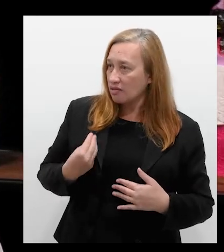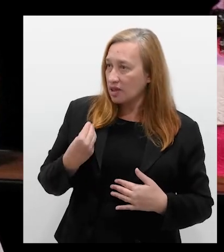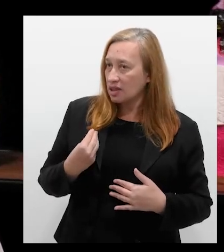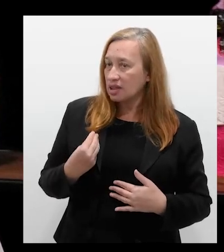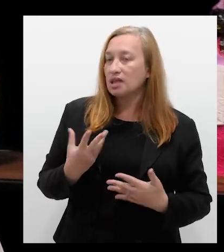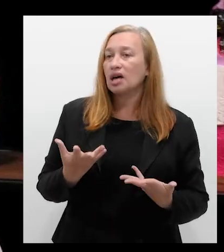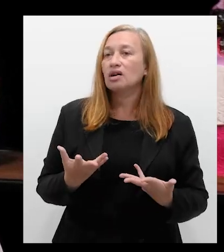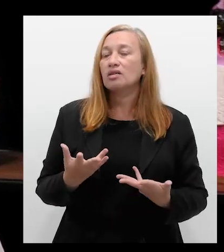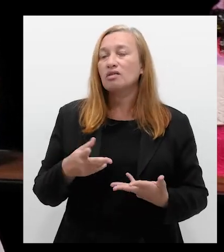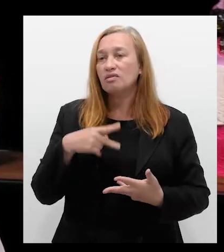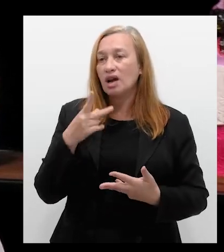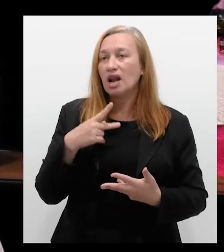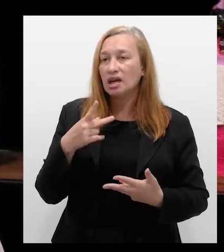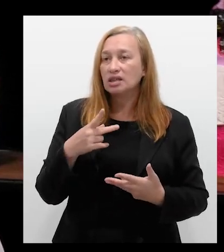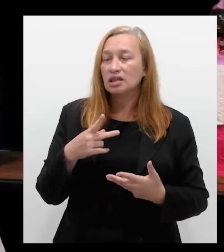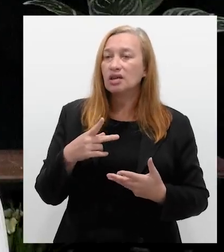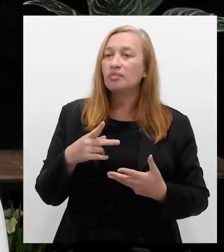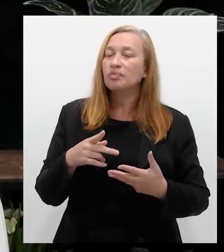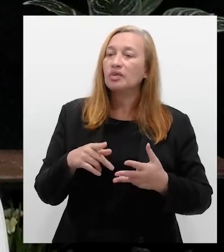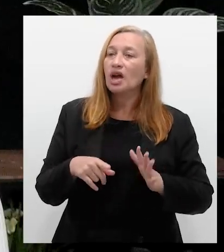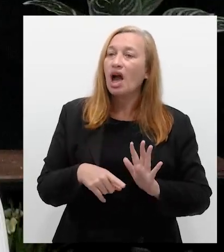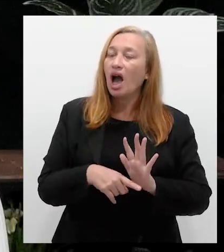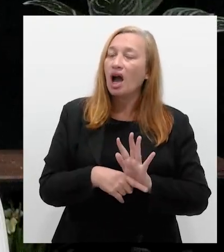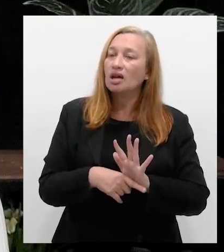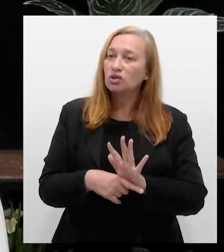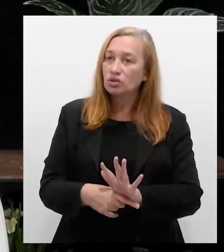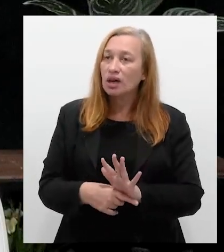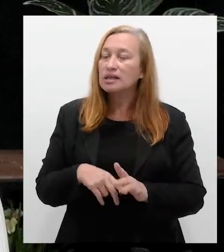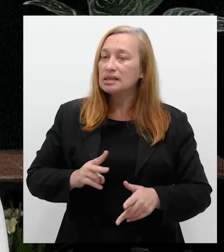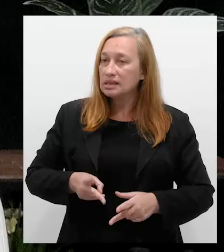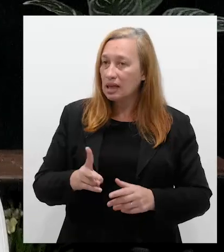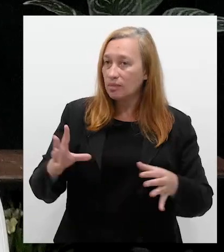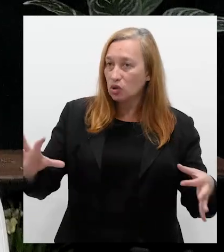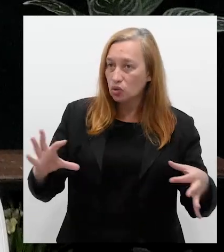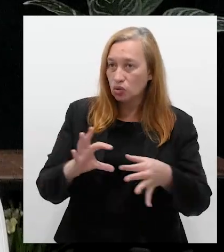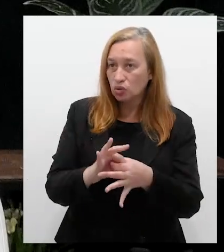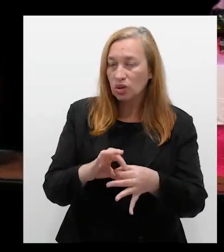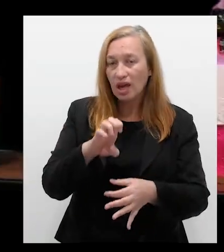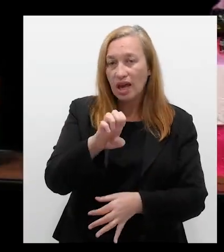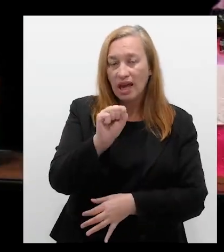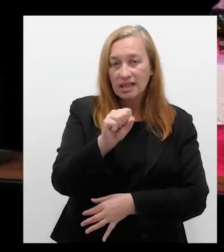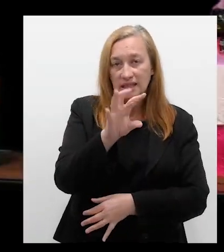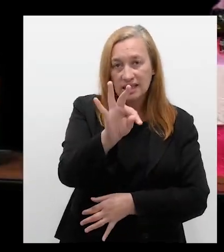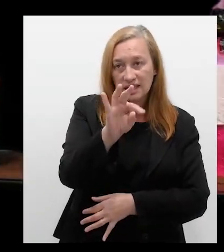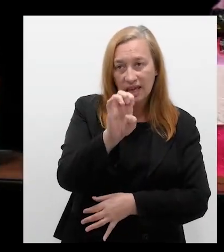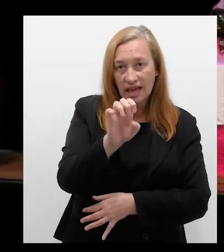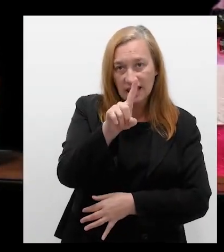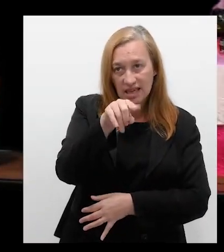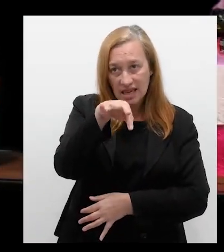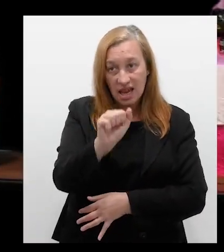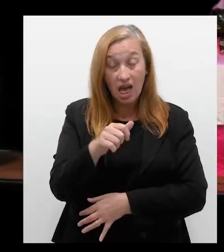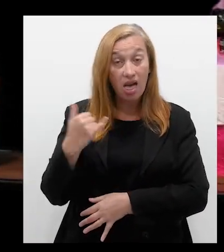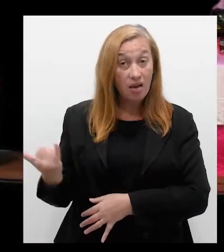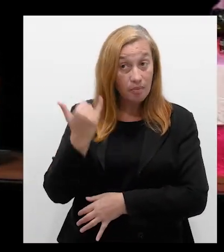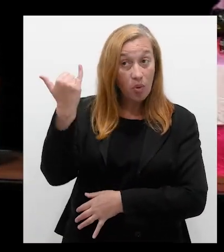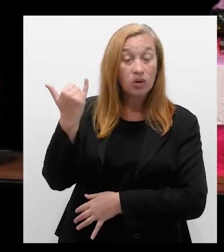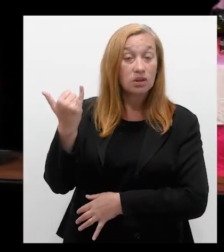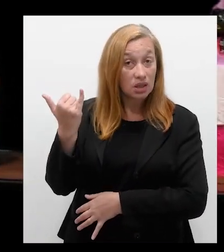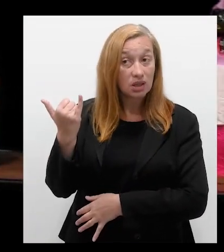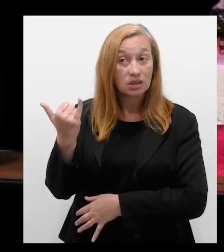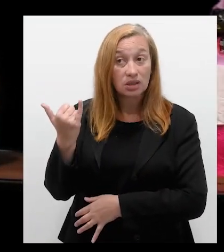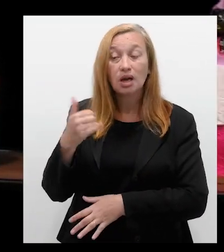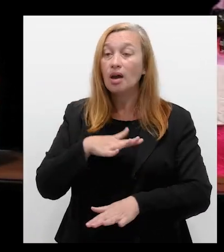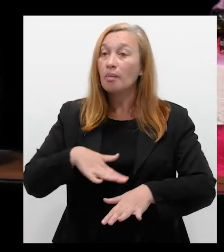fala em reabilitar função, né, e estética. Então, a gente sempre caminham juntos. Então, a estética, ela é importante para a autoestima,